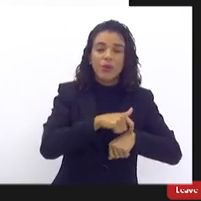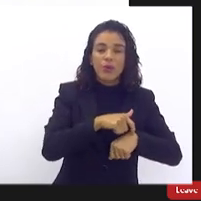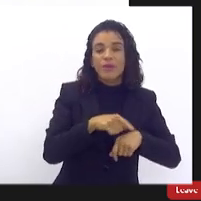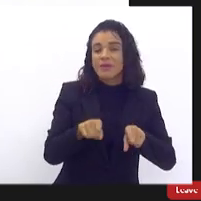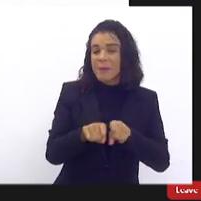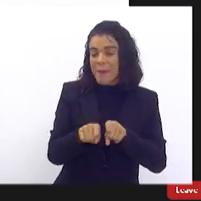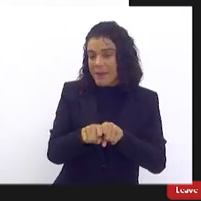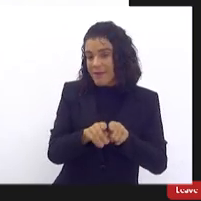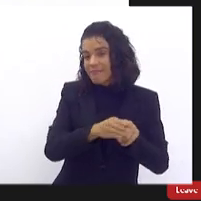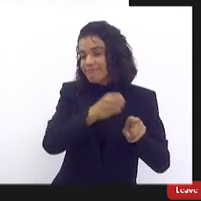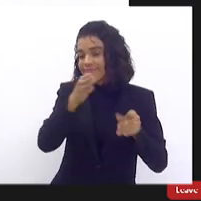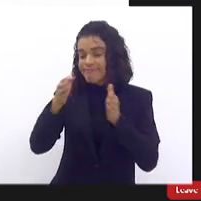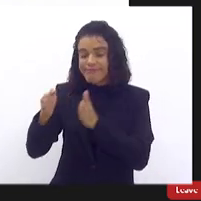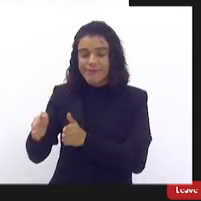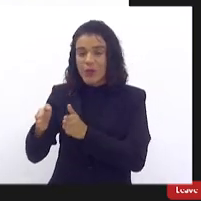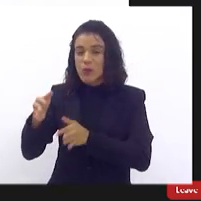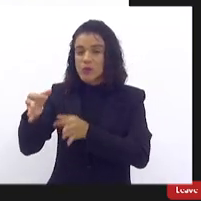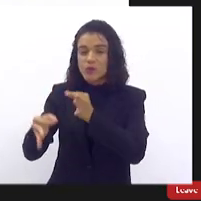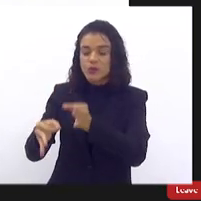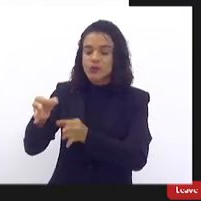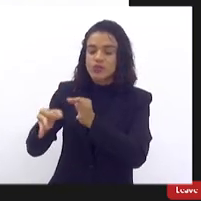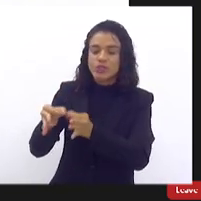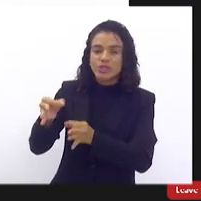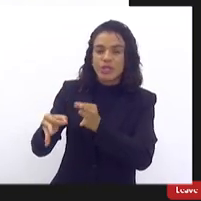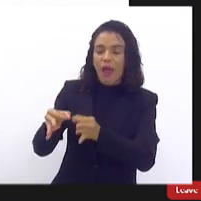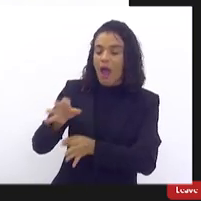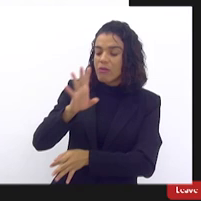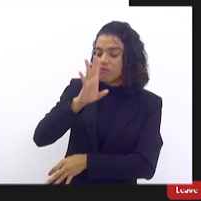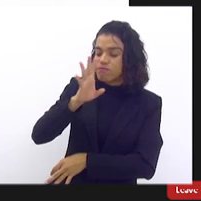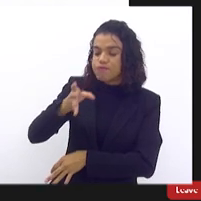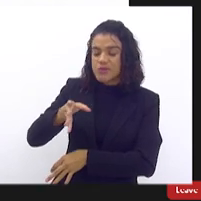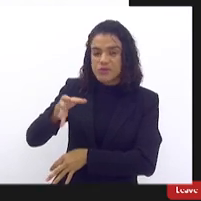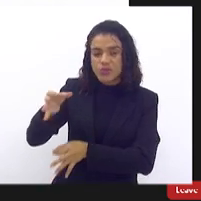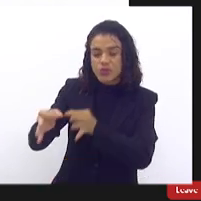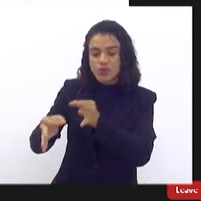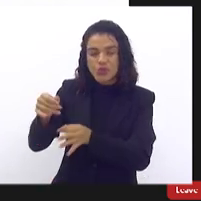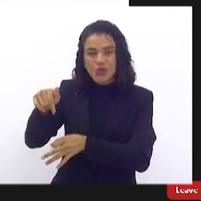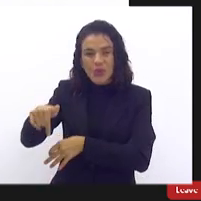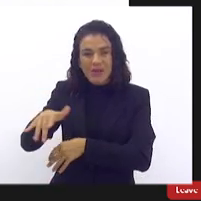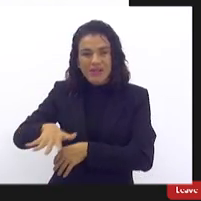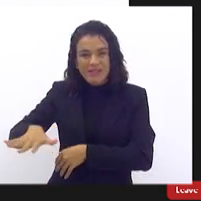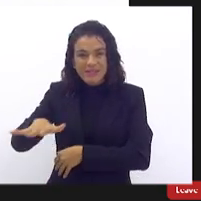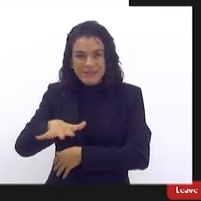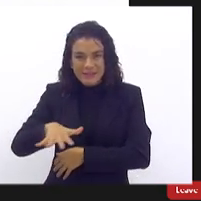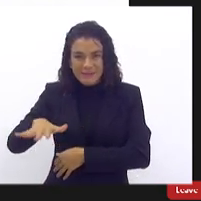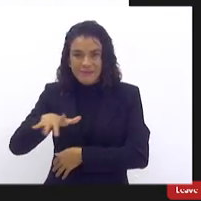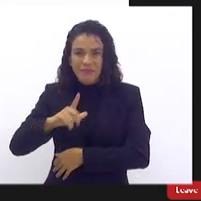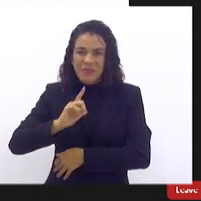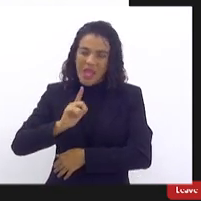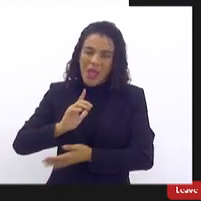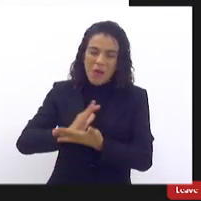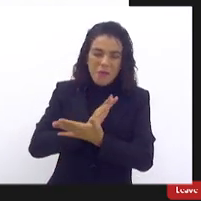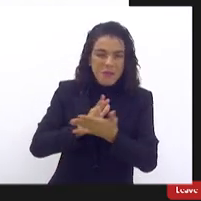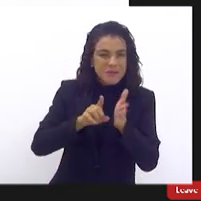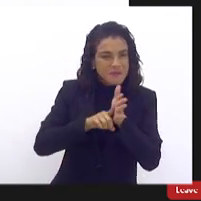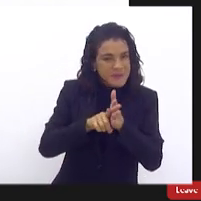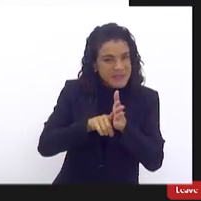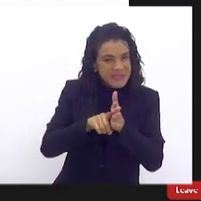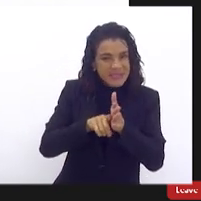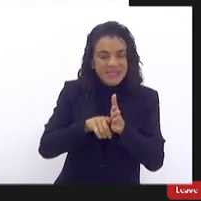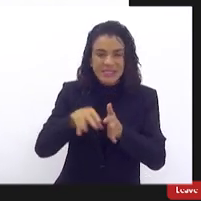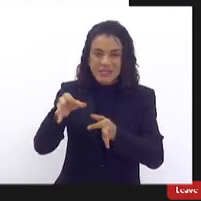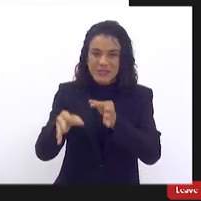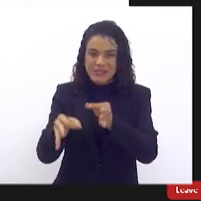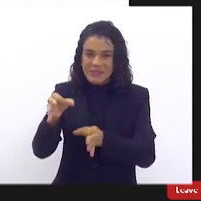como o judiciário julga esses casos depois. E aí o livro traz muitas pesquisas de jurisprudência, não só em relação